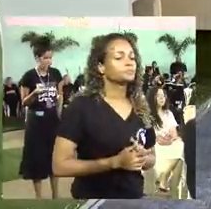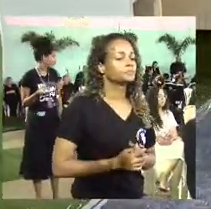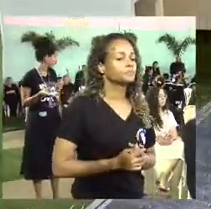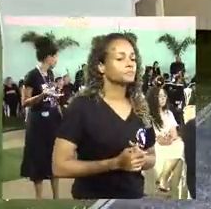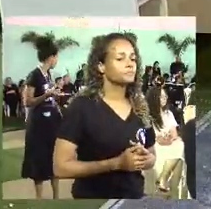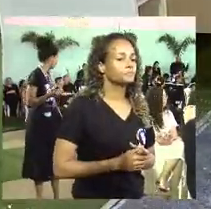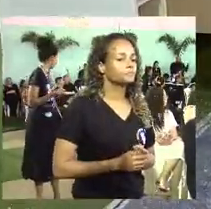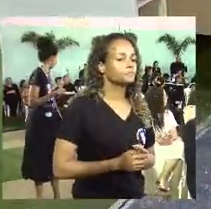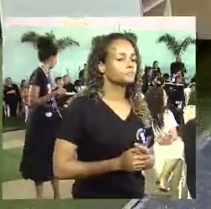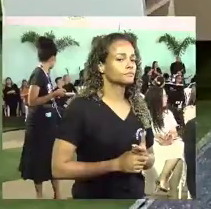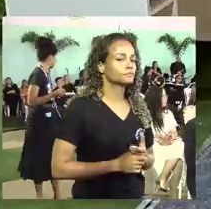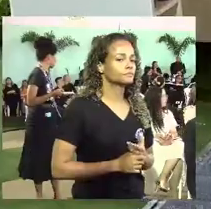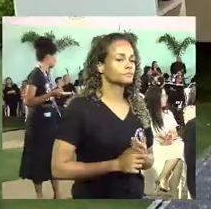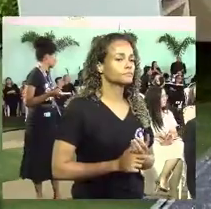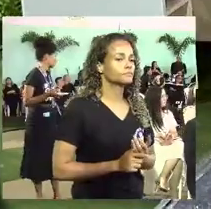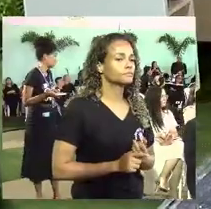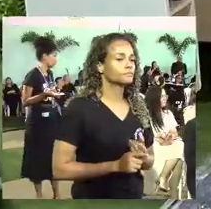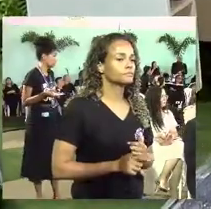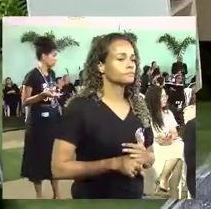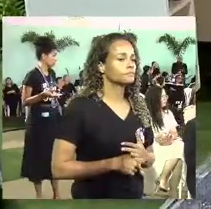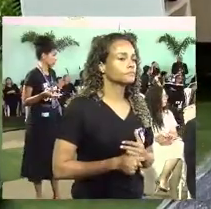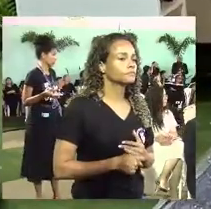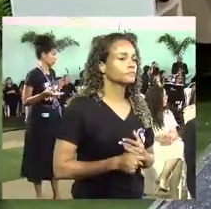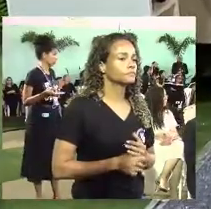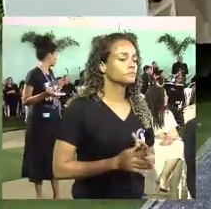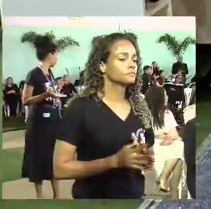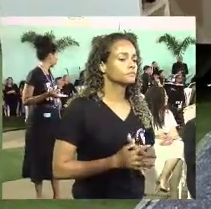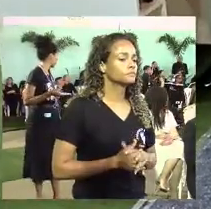corudinha Cadê o grande coral